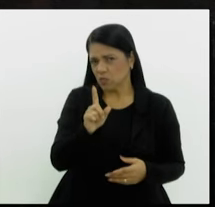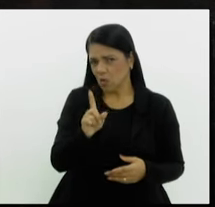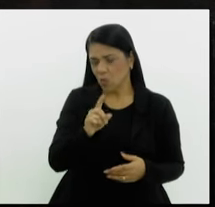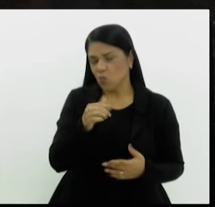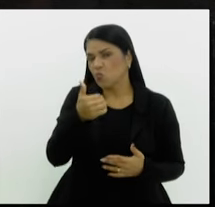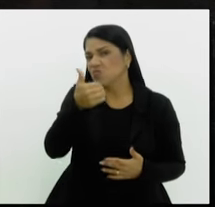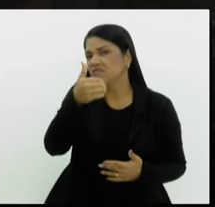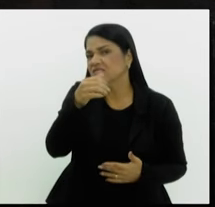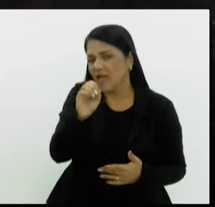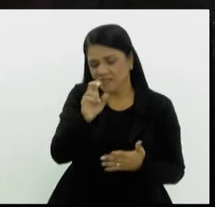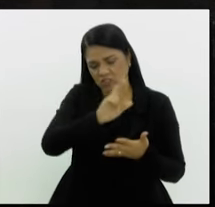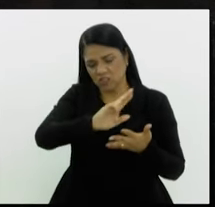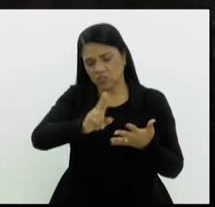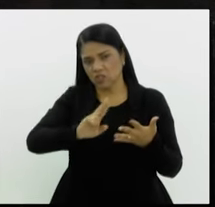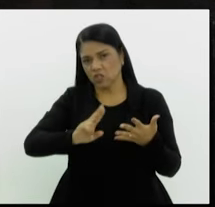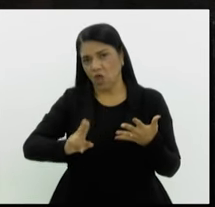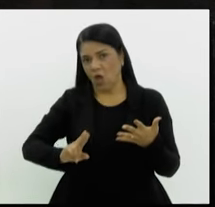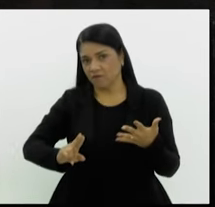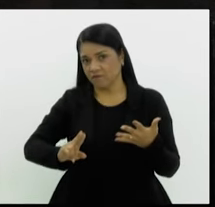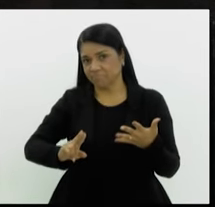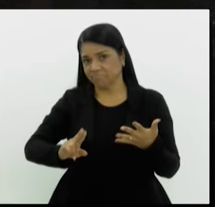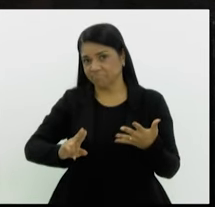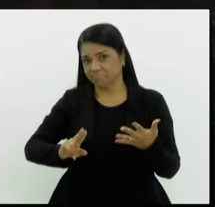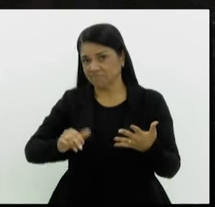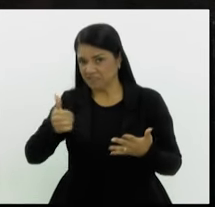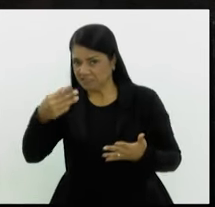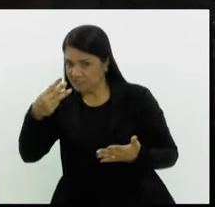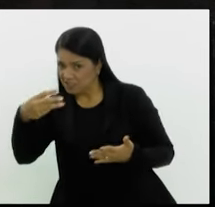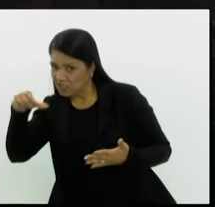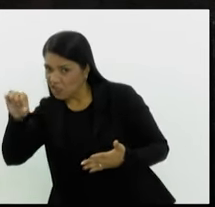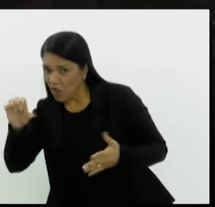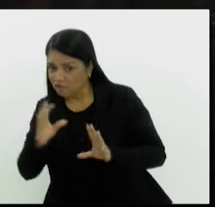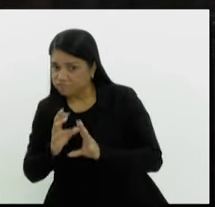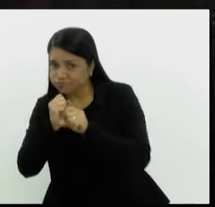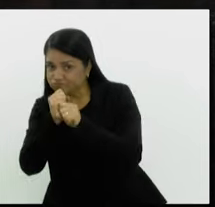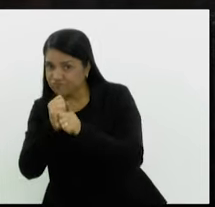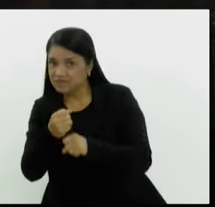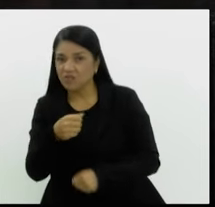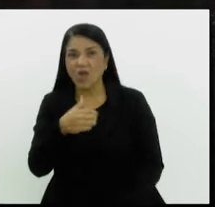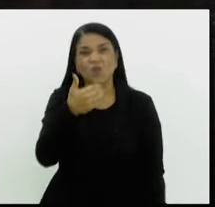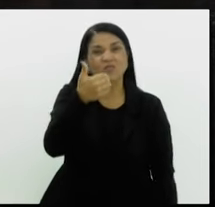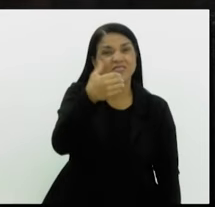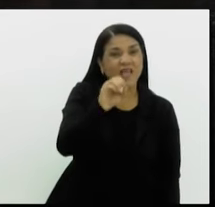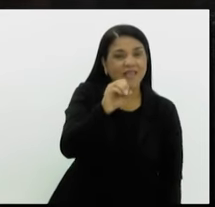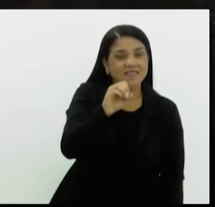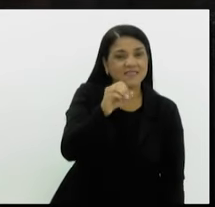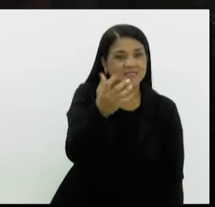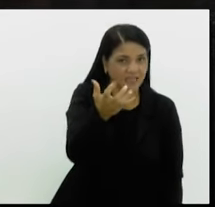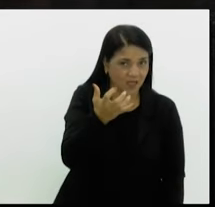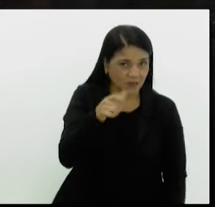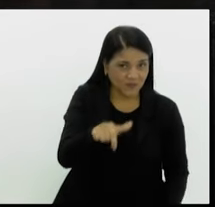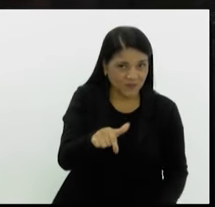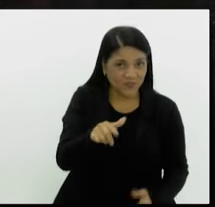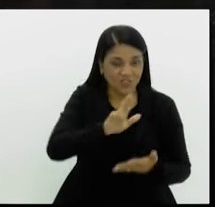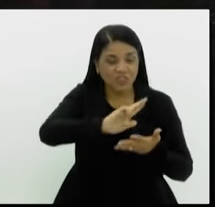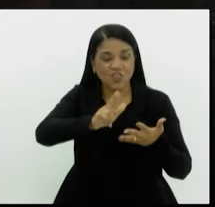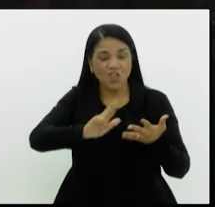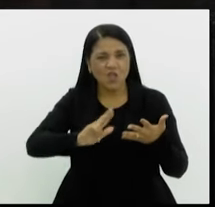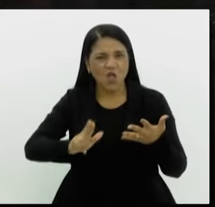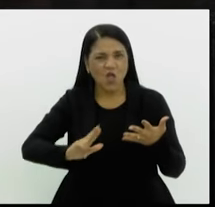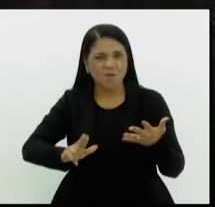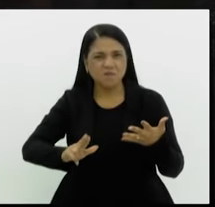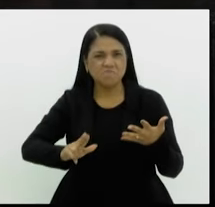vou pedir 10. 10 nomes de 39 está bem razoável, não é isso? E ninguém vai ser capaz de dizer, pode falar